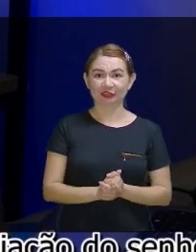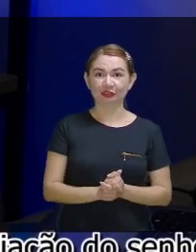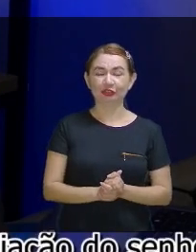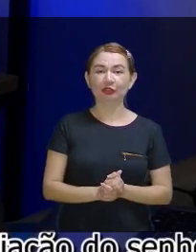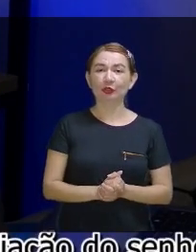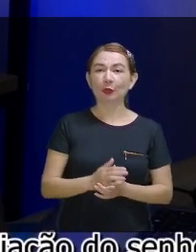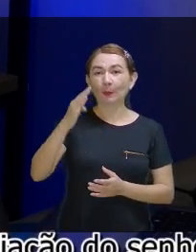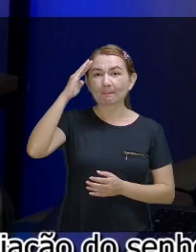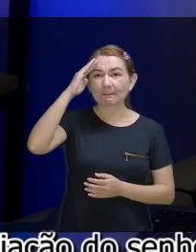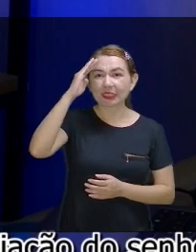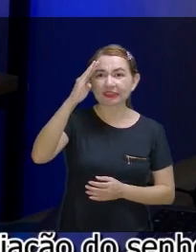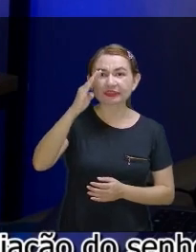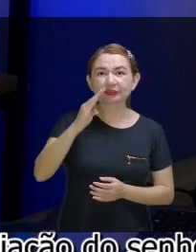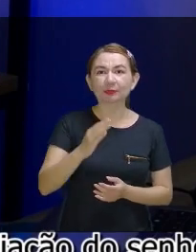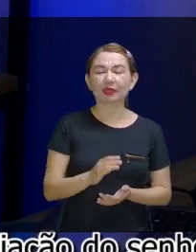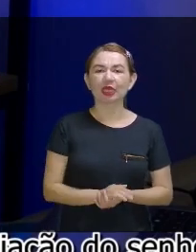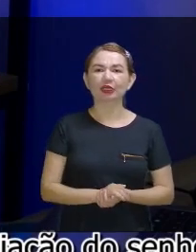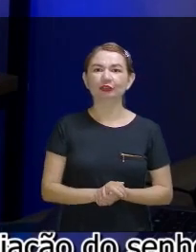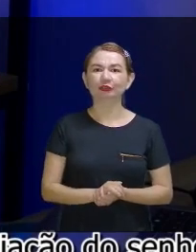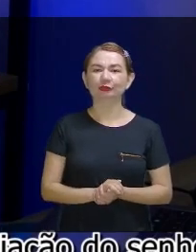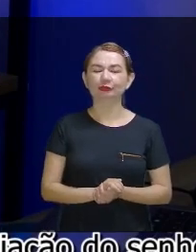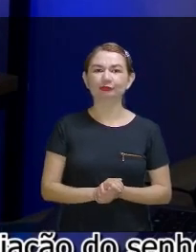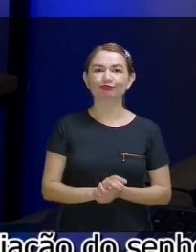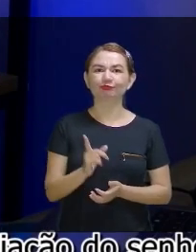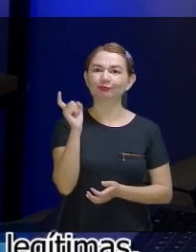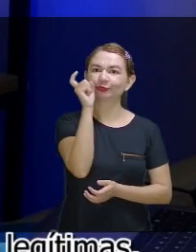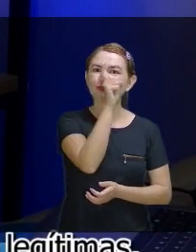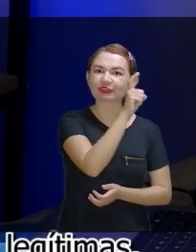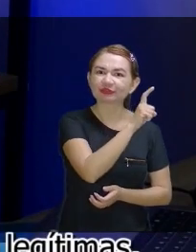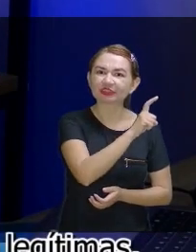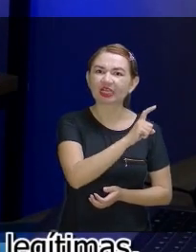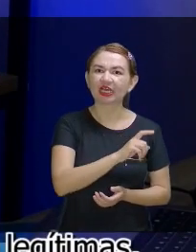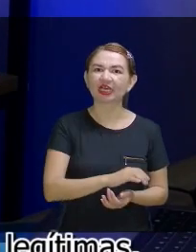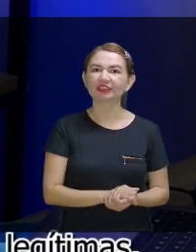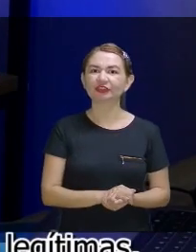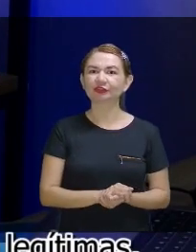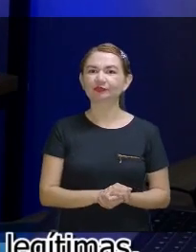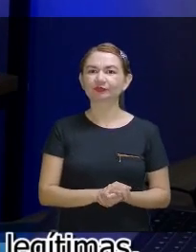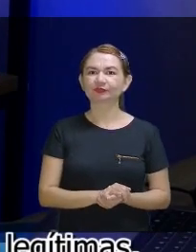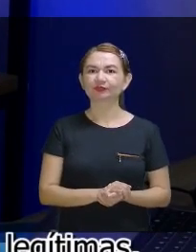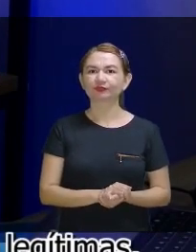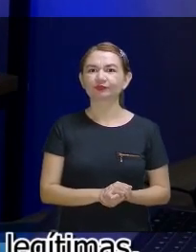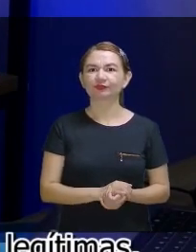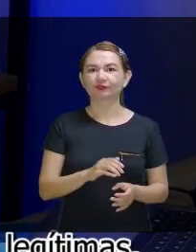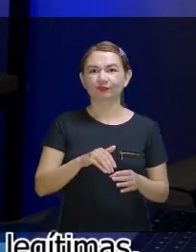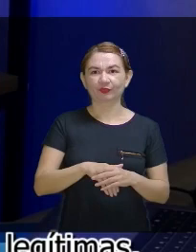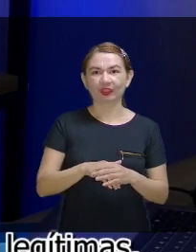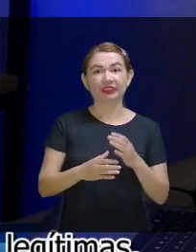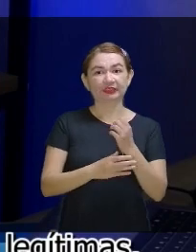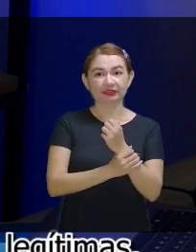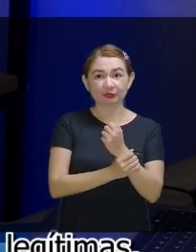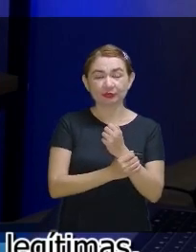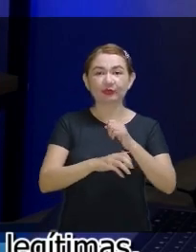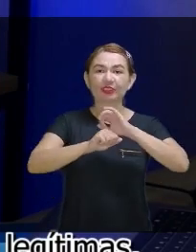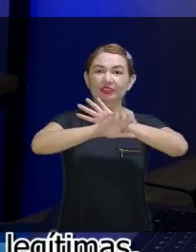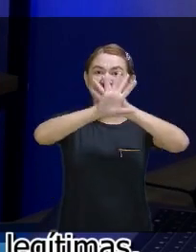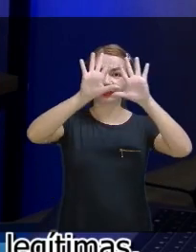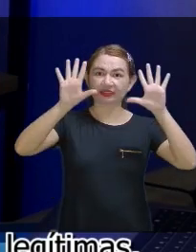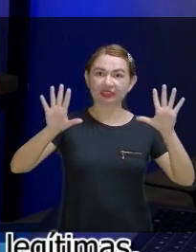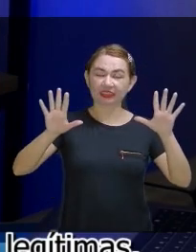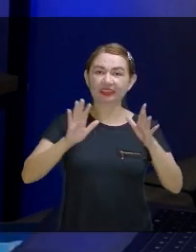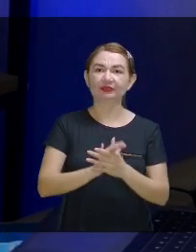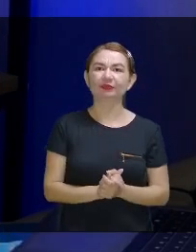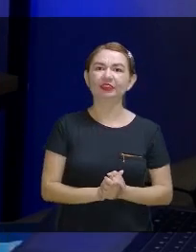Orion Teixeira. Das eleições deste ano, na avaliação do senhor, para garantir aí eleições seguras, transparentes, né?